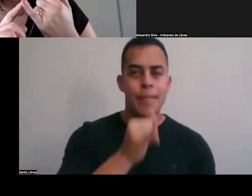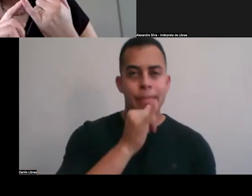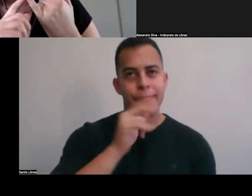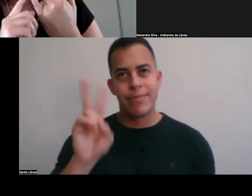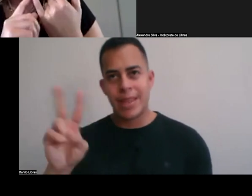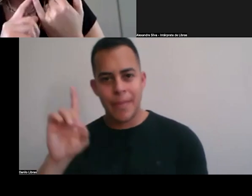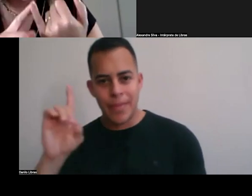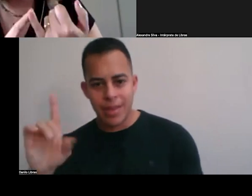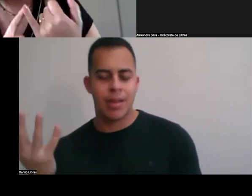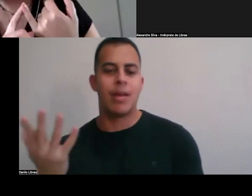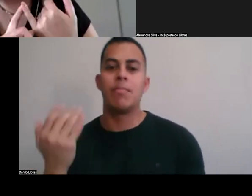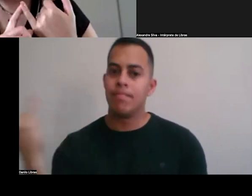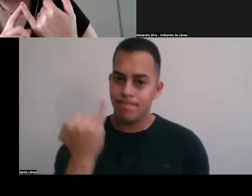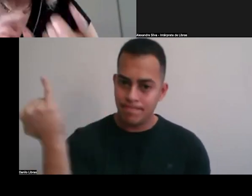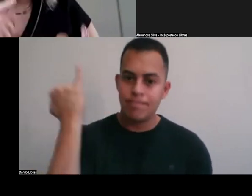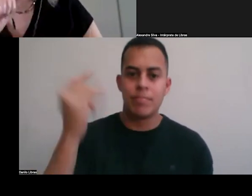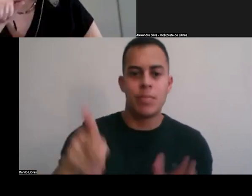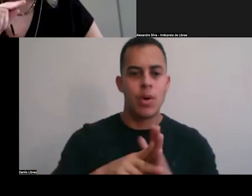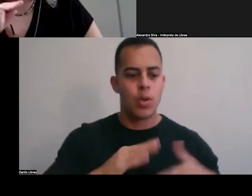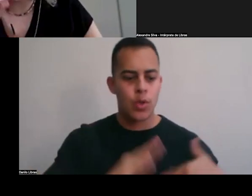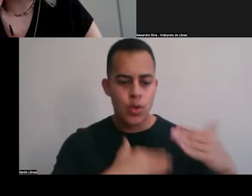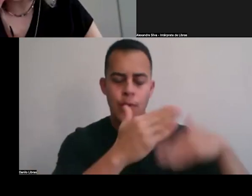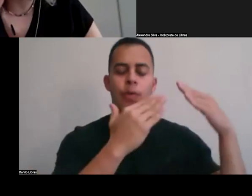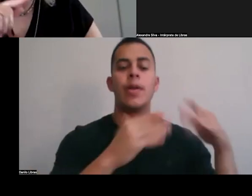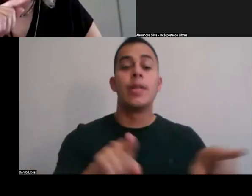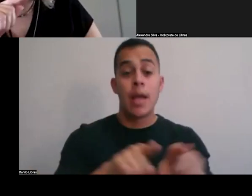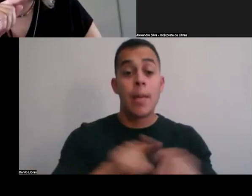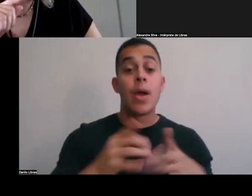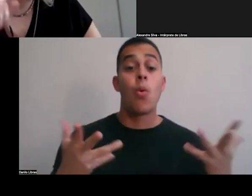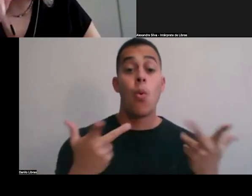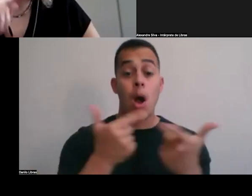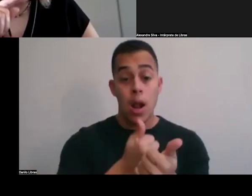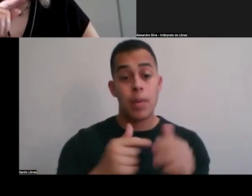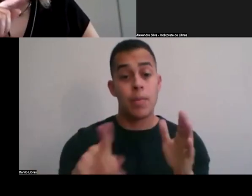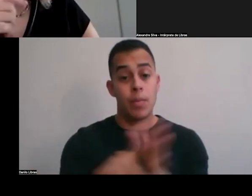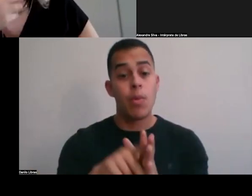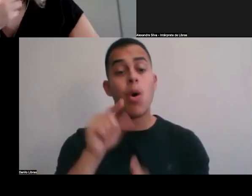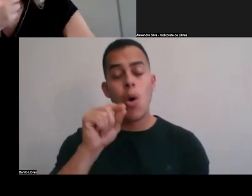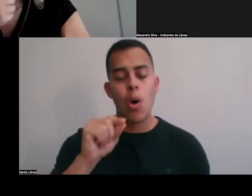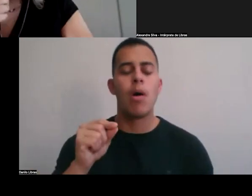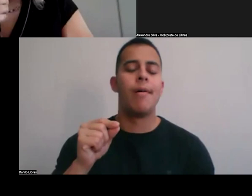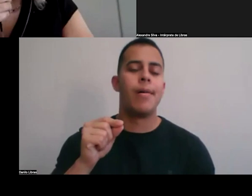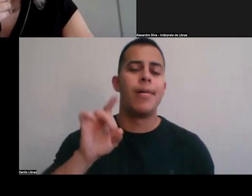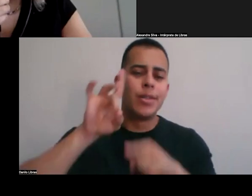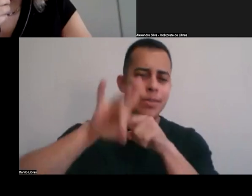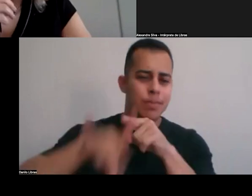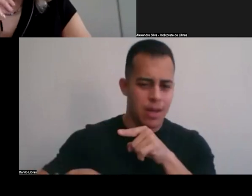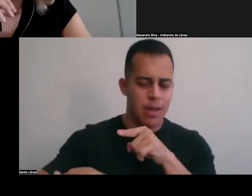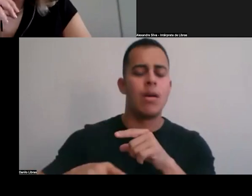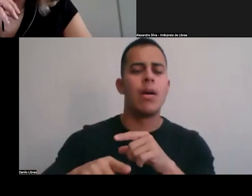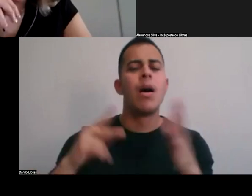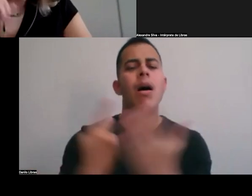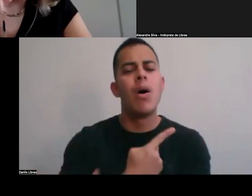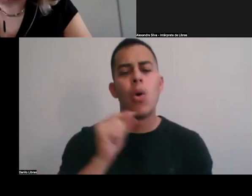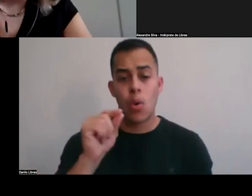D, essencial para o desenvolvimento e essencial para a qualidade do esperma. O que acaba acontecendo? Hoje